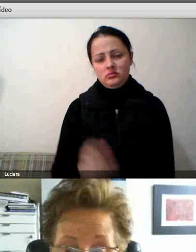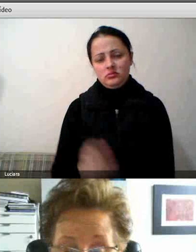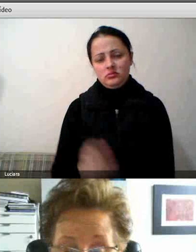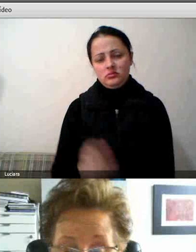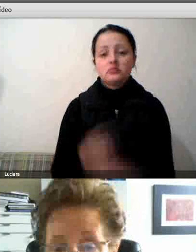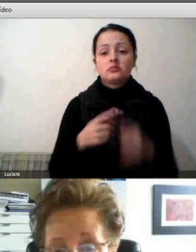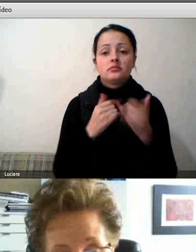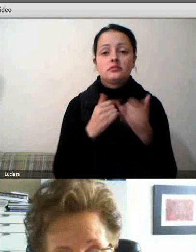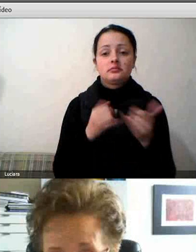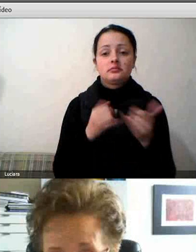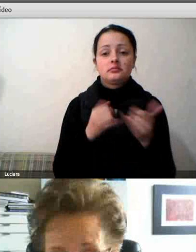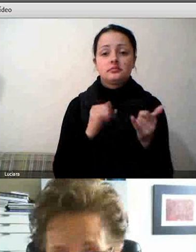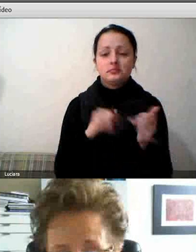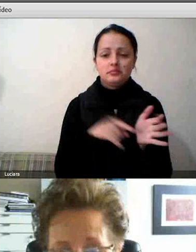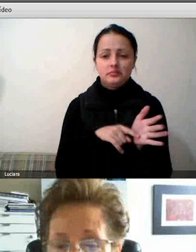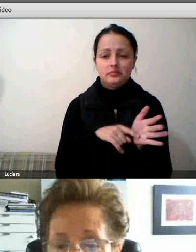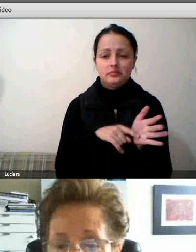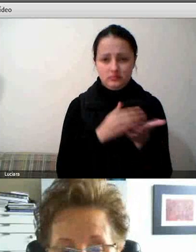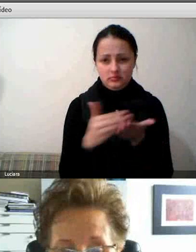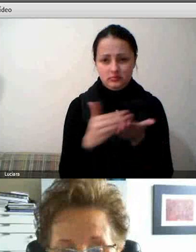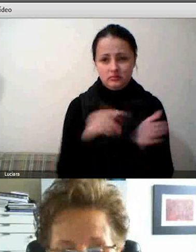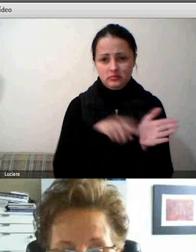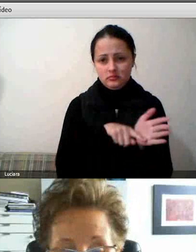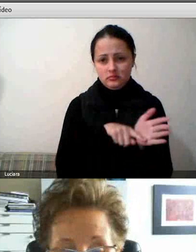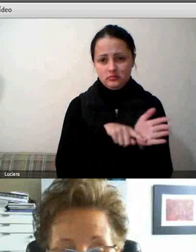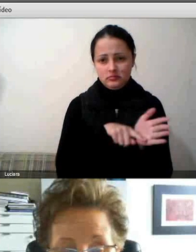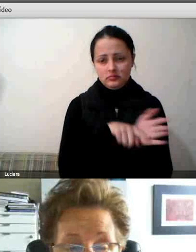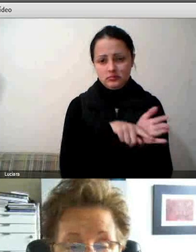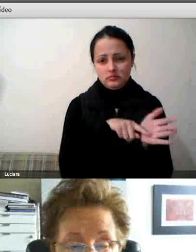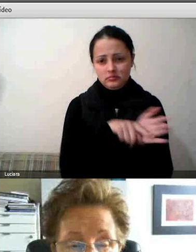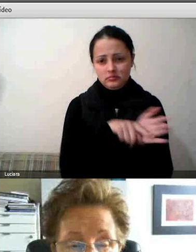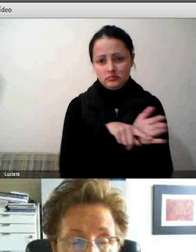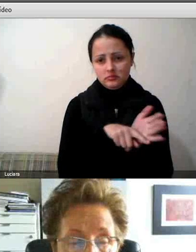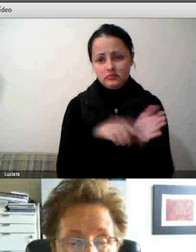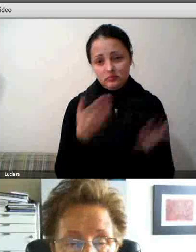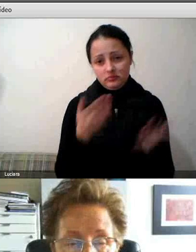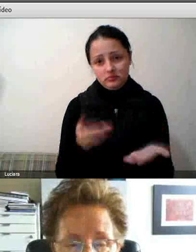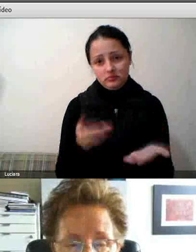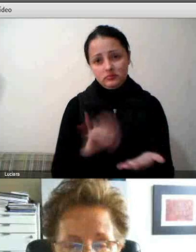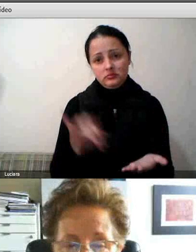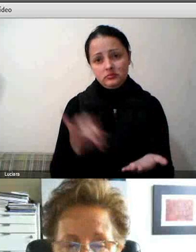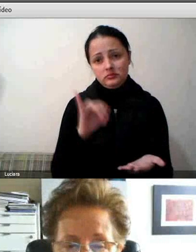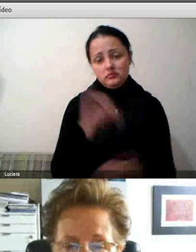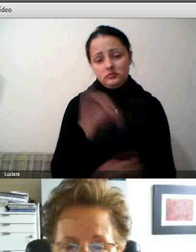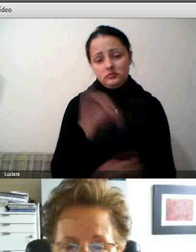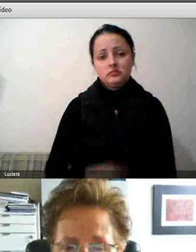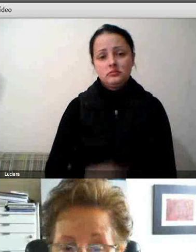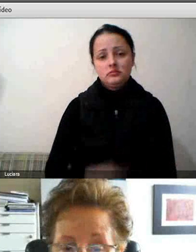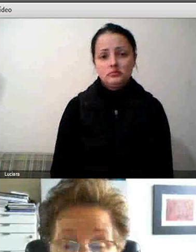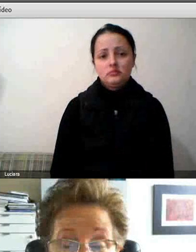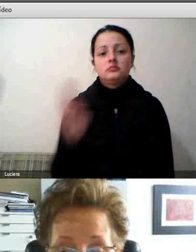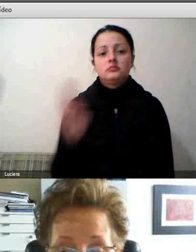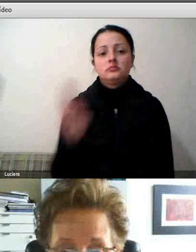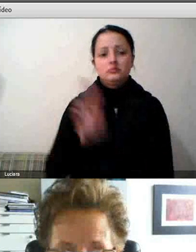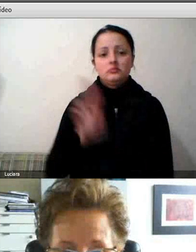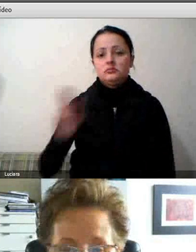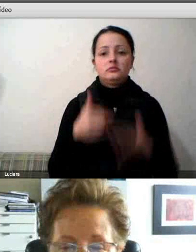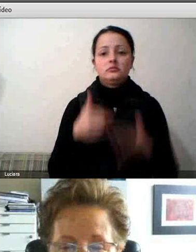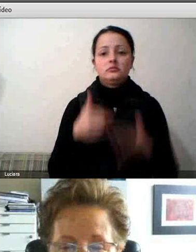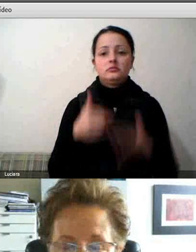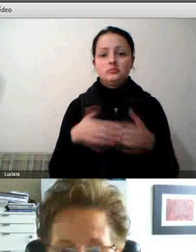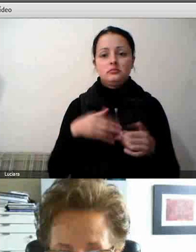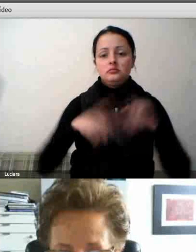e o aluno não consegue relacionar. Então, as aulas teriam que ser de 4 horas e